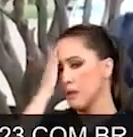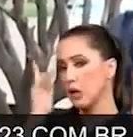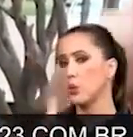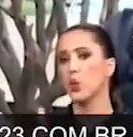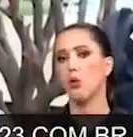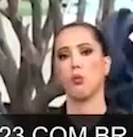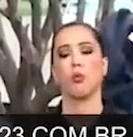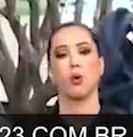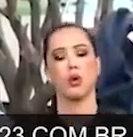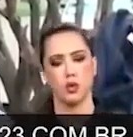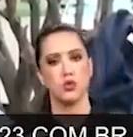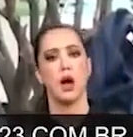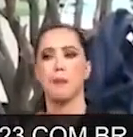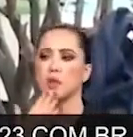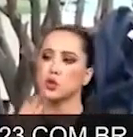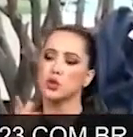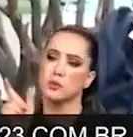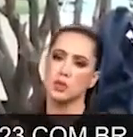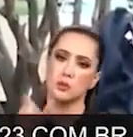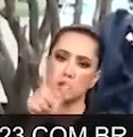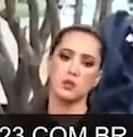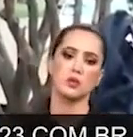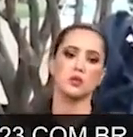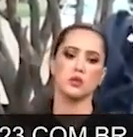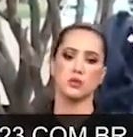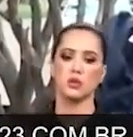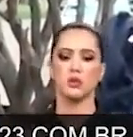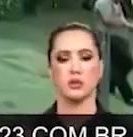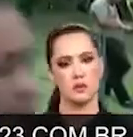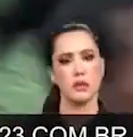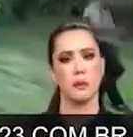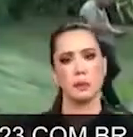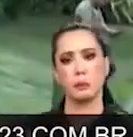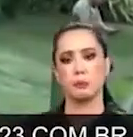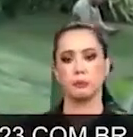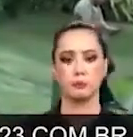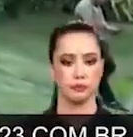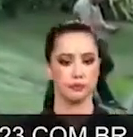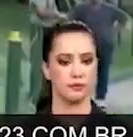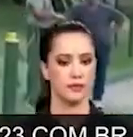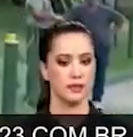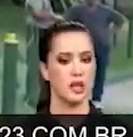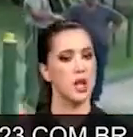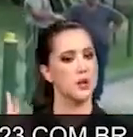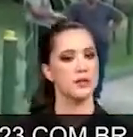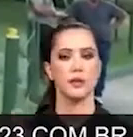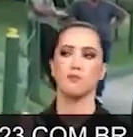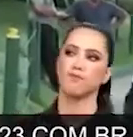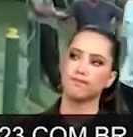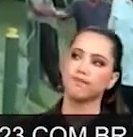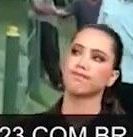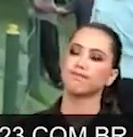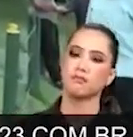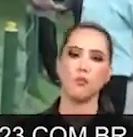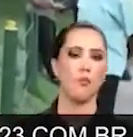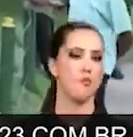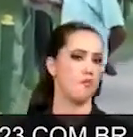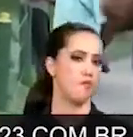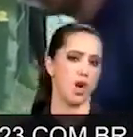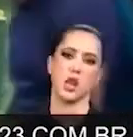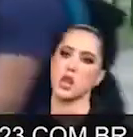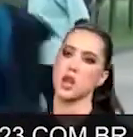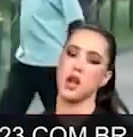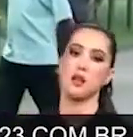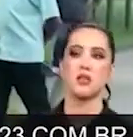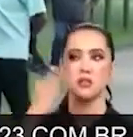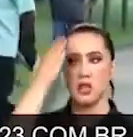poder pedir o pessoal para fazer para mim. Deixo para a última hora. Não fiz nada ainda. Só soube que